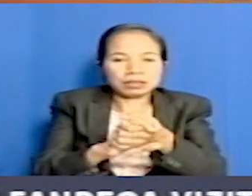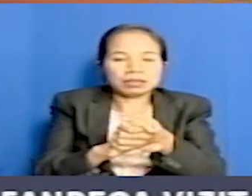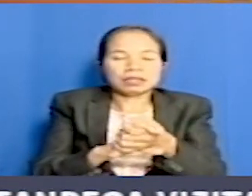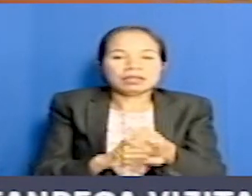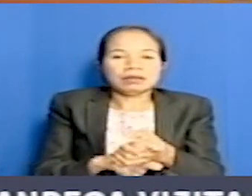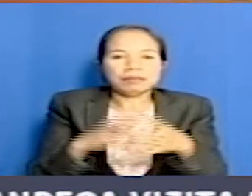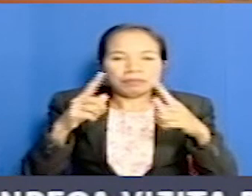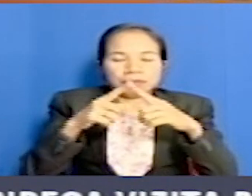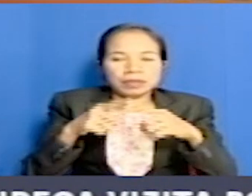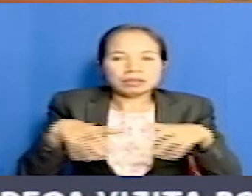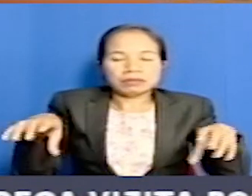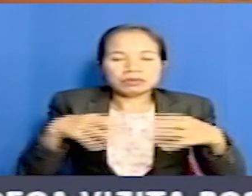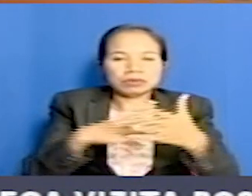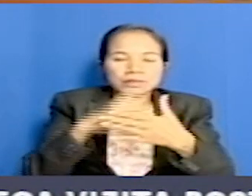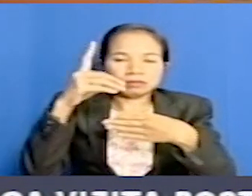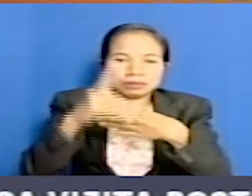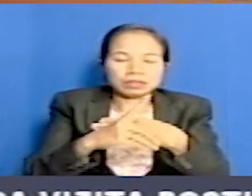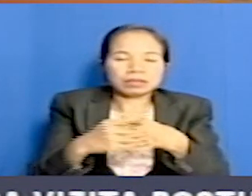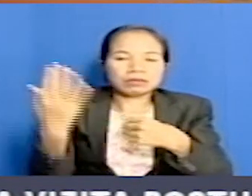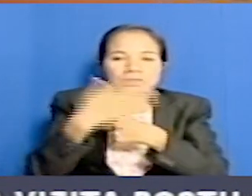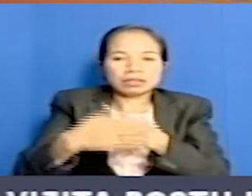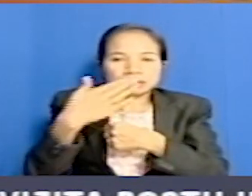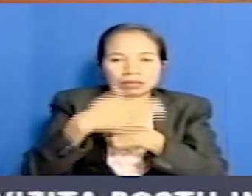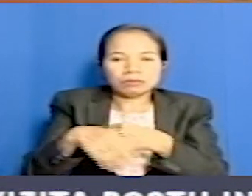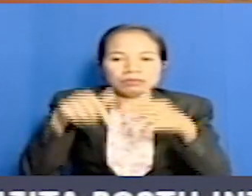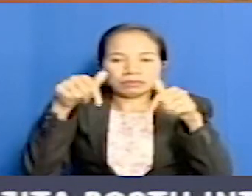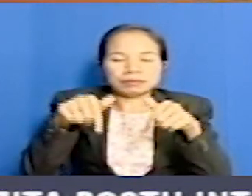estabilidade, ba contribuição de desenvolvimento railarang.